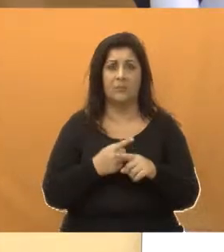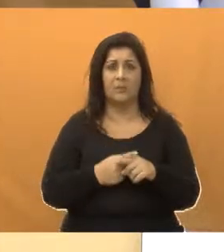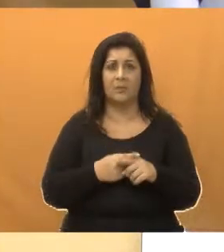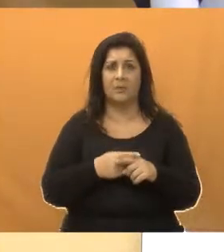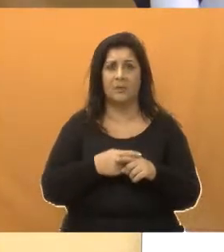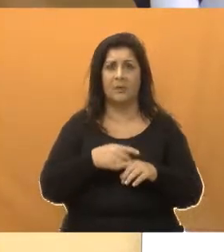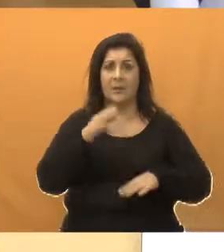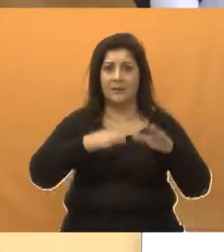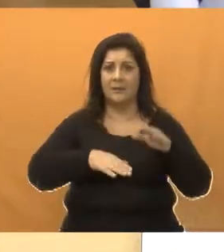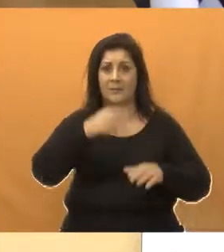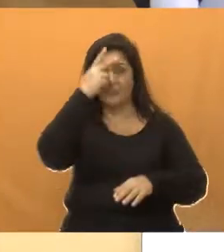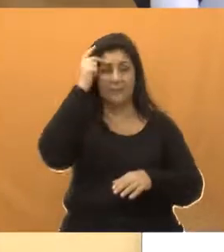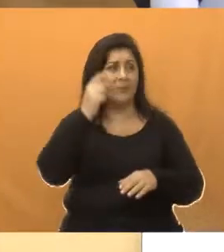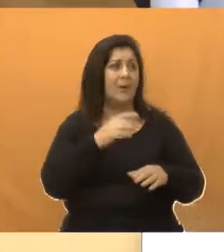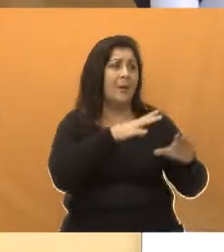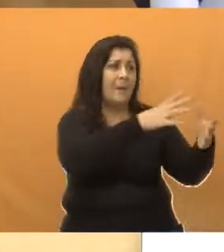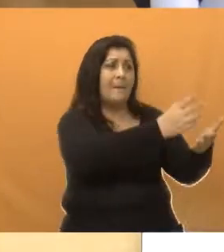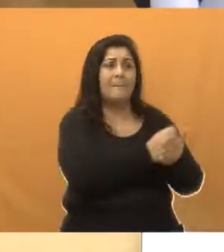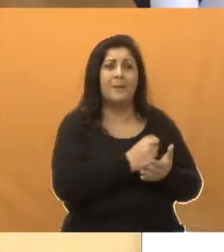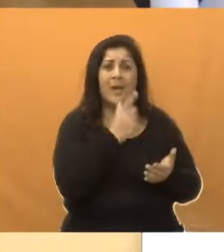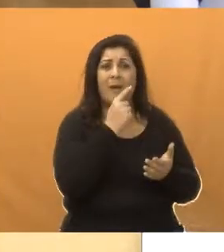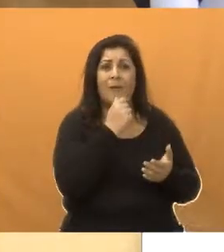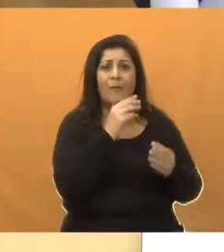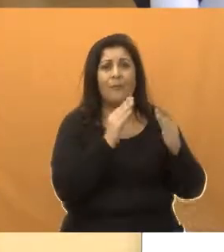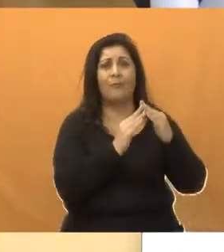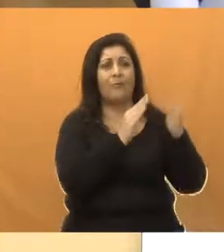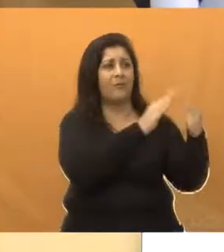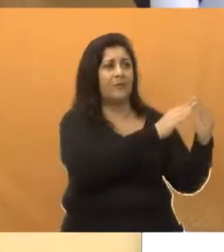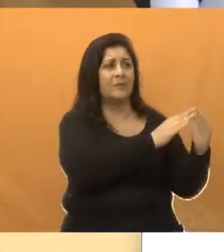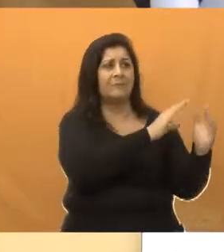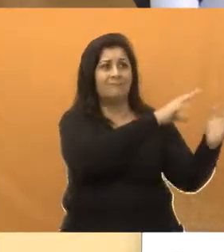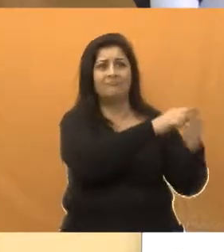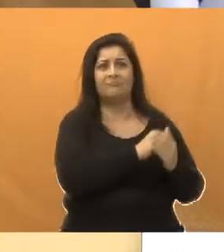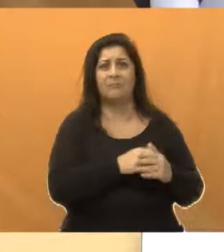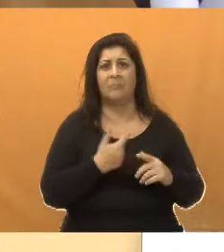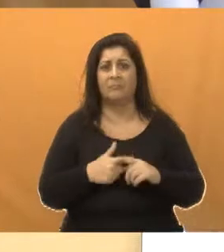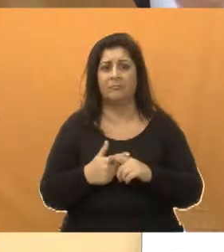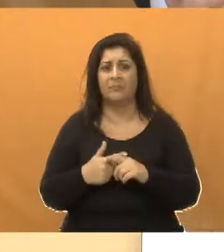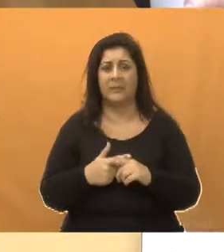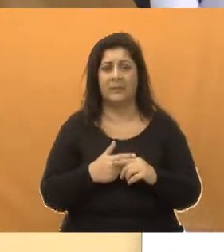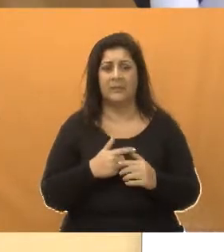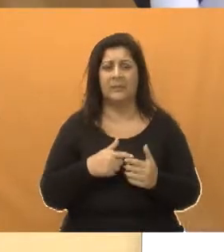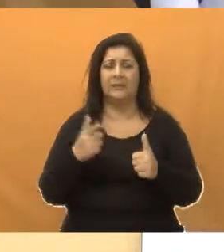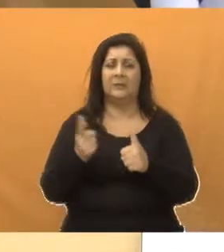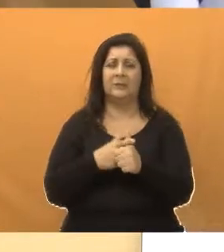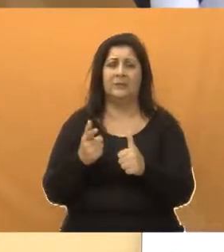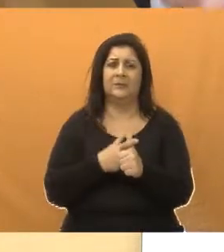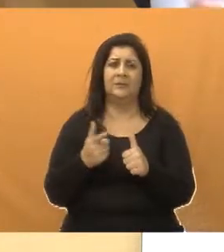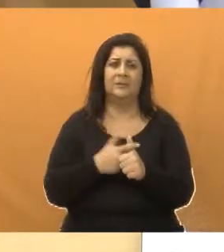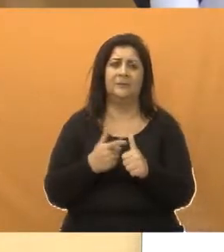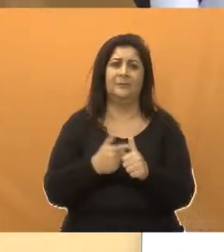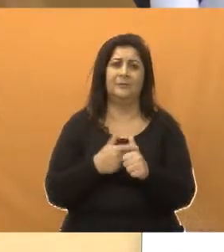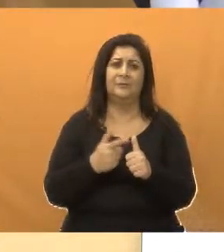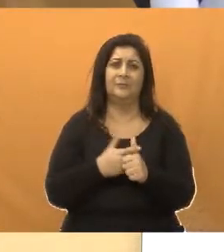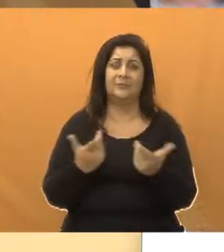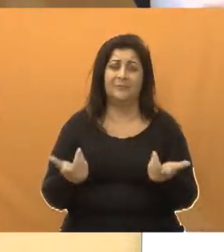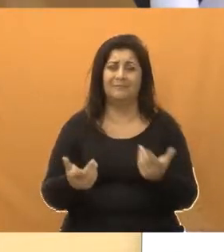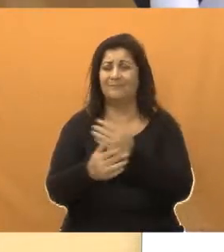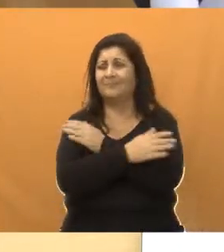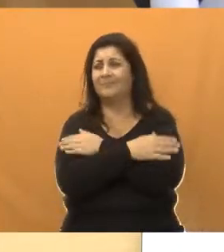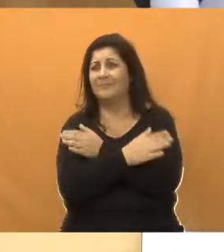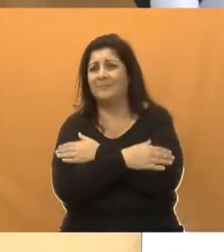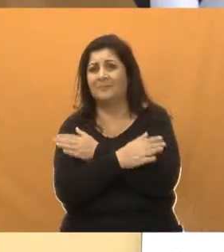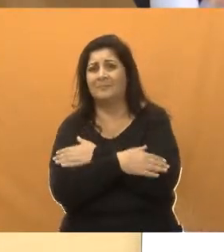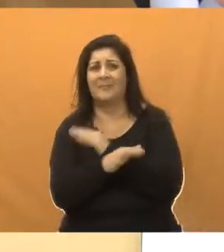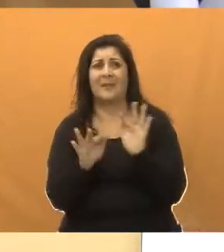que é proibido, mas tem muita realidade assim na nossa cidade, porque foi acumulando o valor da tarifa, acumulando, o desemprego chegou,